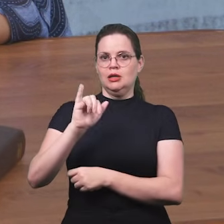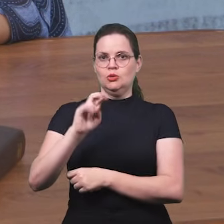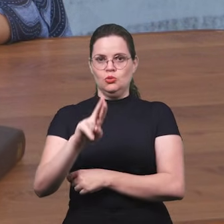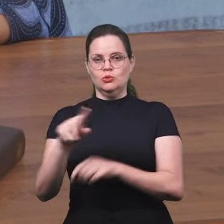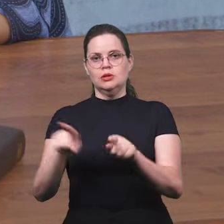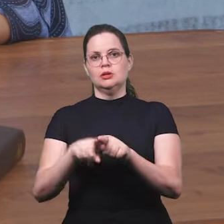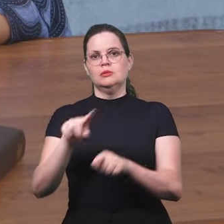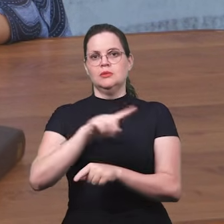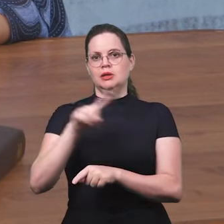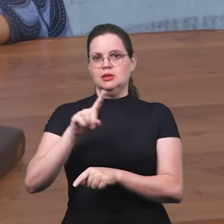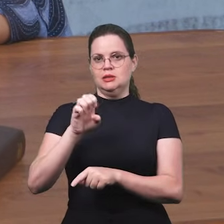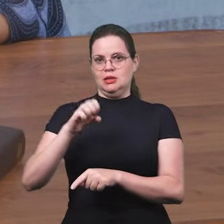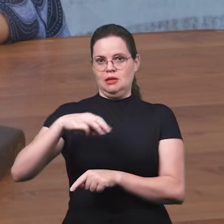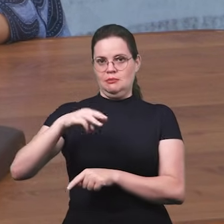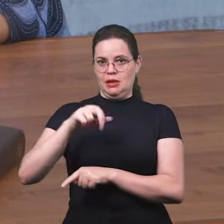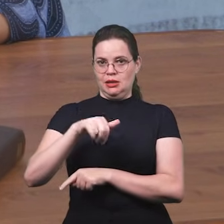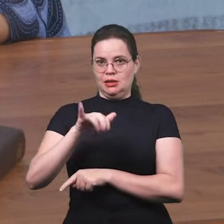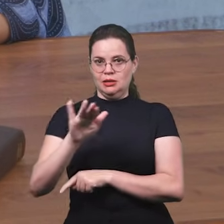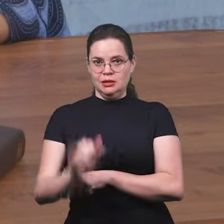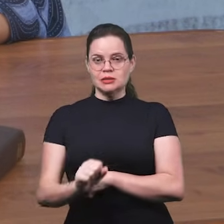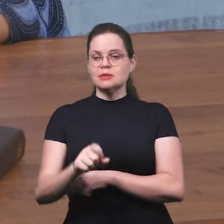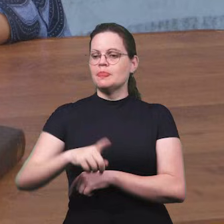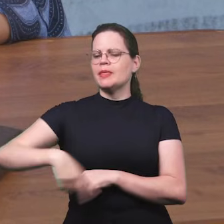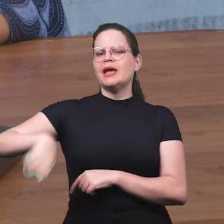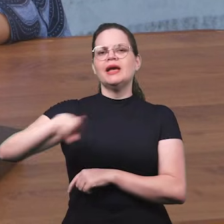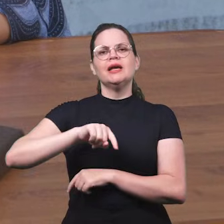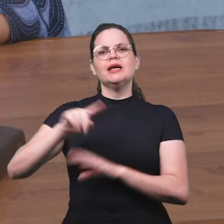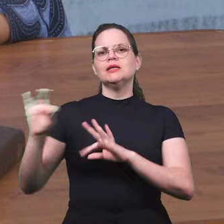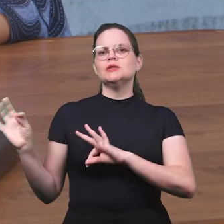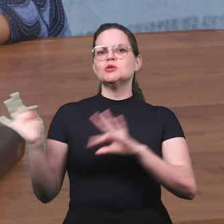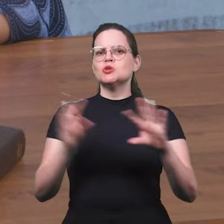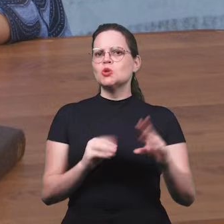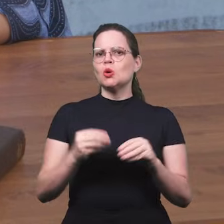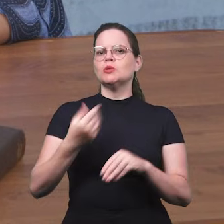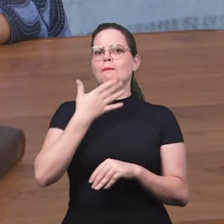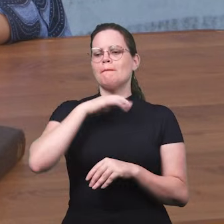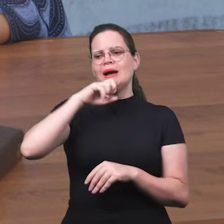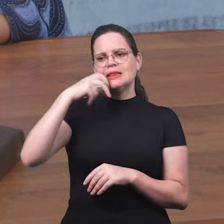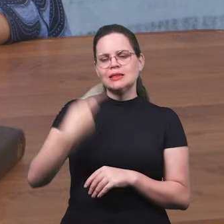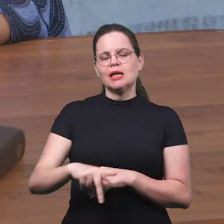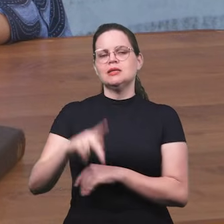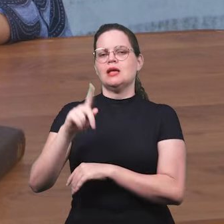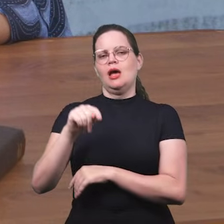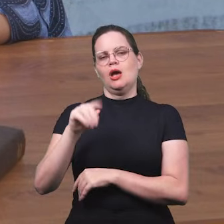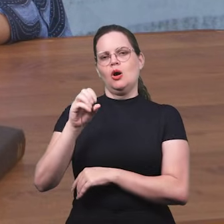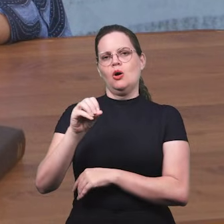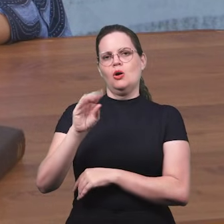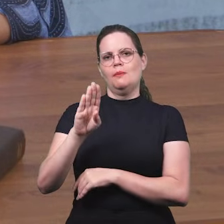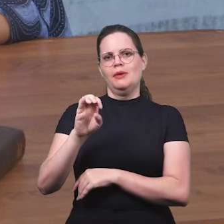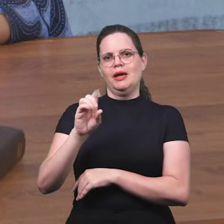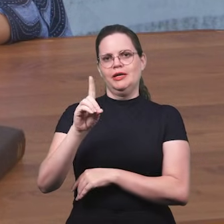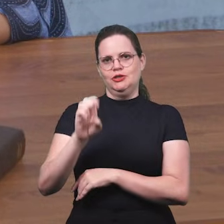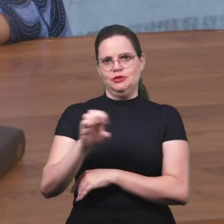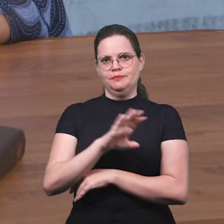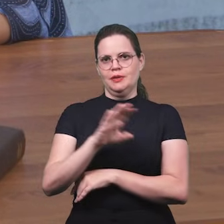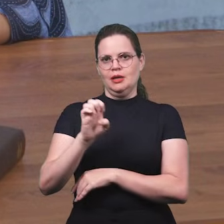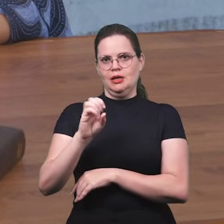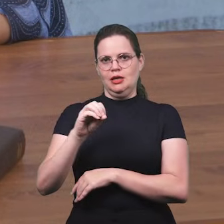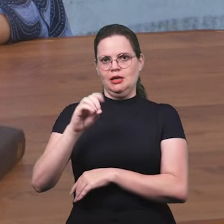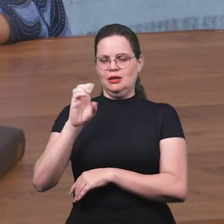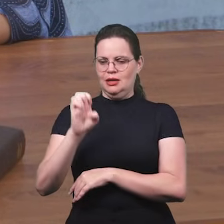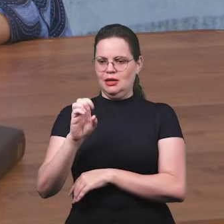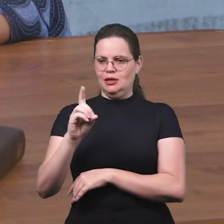Semaquias. Todos estes foram dos filhos de Obed-edom, eles e seus filhos e seus irmãos,